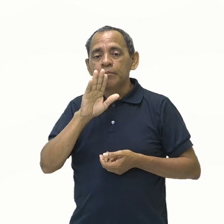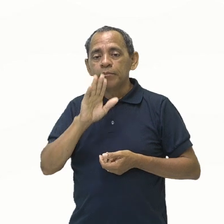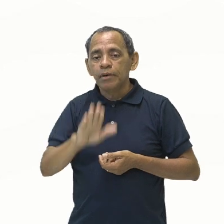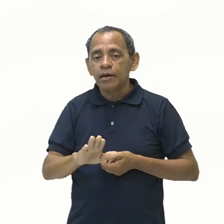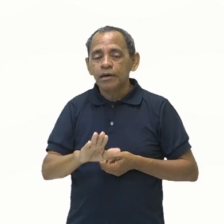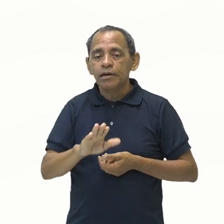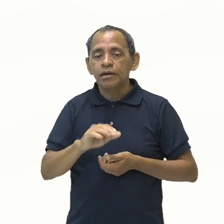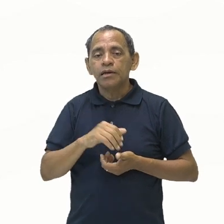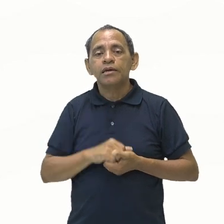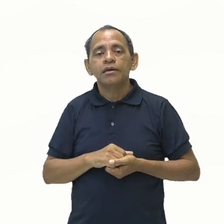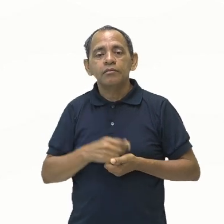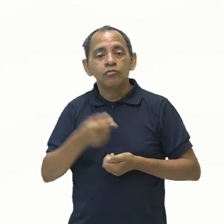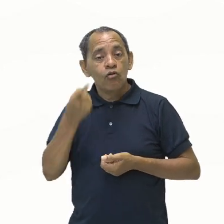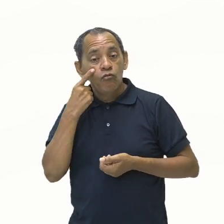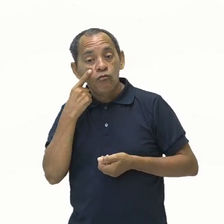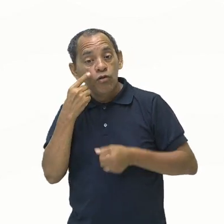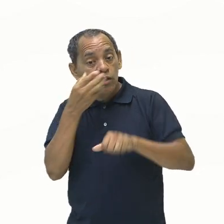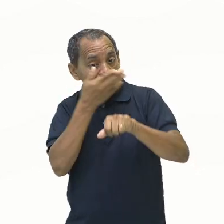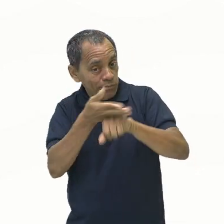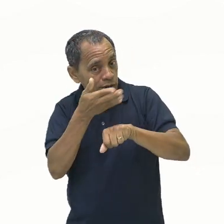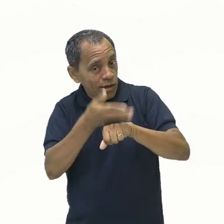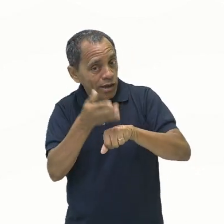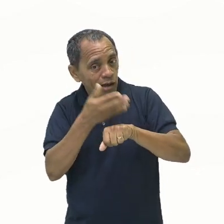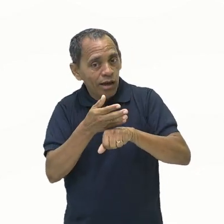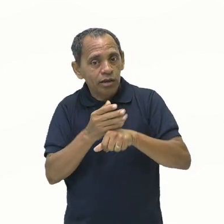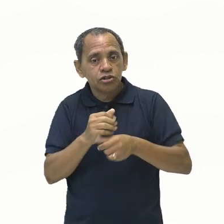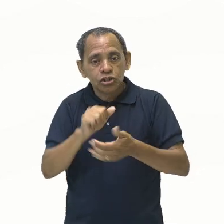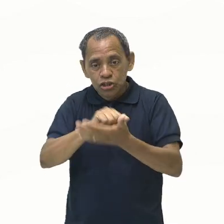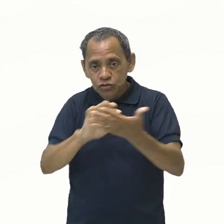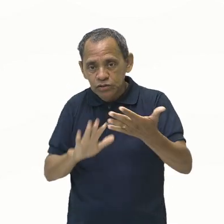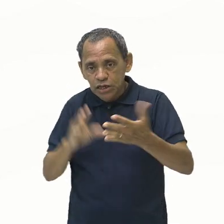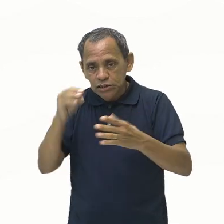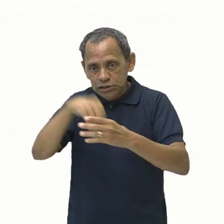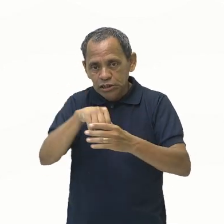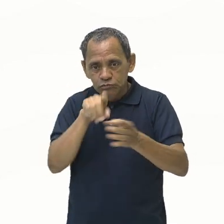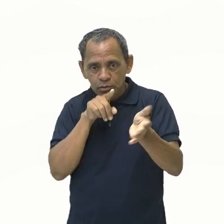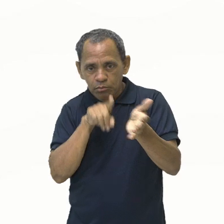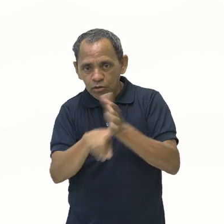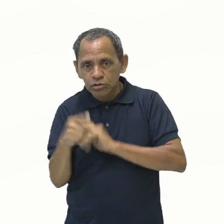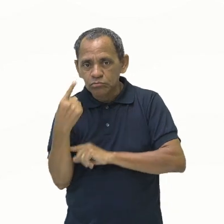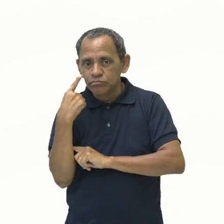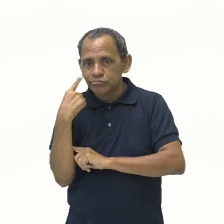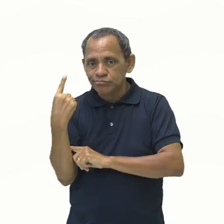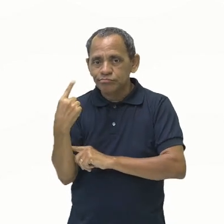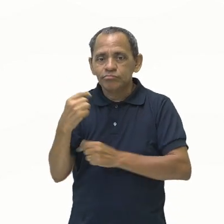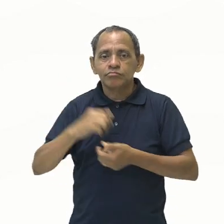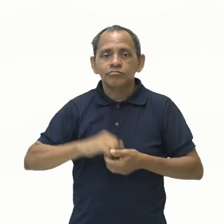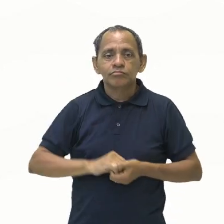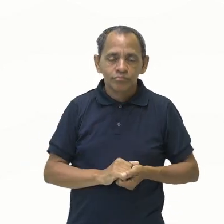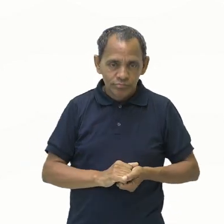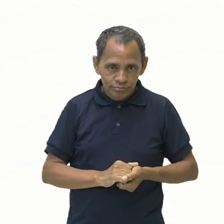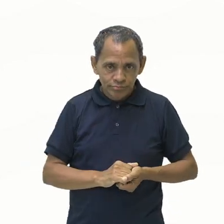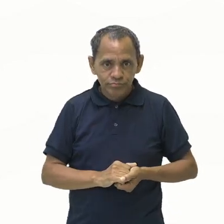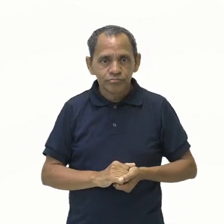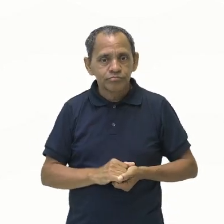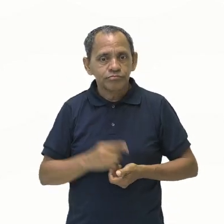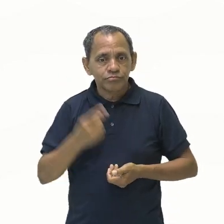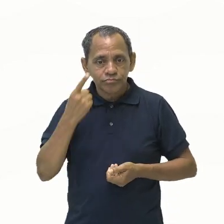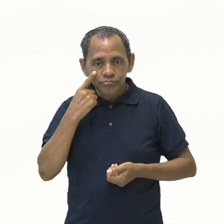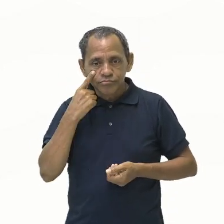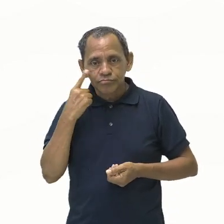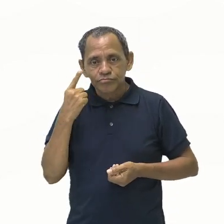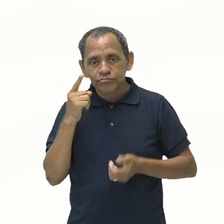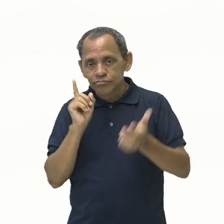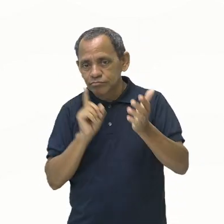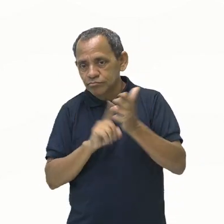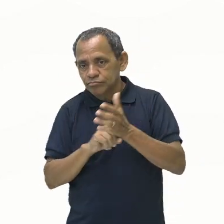na prática, né? Melhor ver isso vendo numa questão como é que ela aparece. Então, vamos ver aqui uma questão que eu